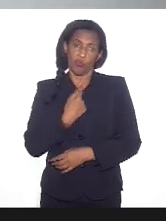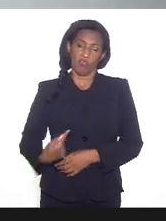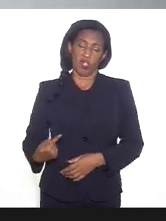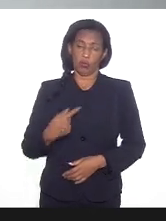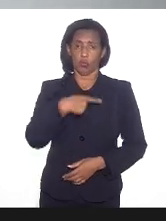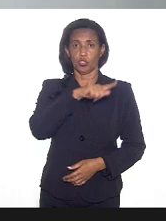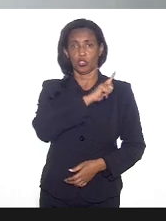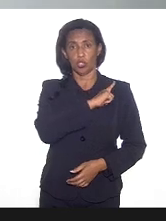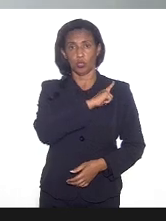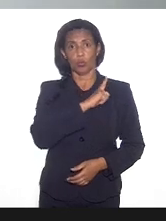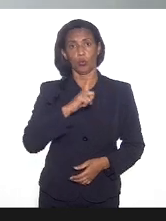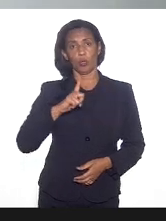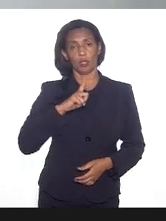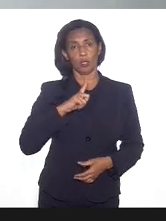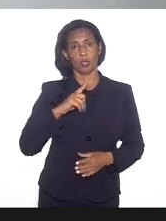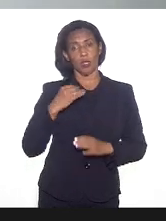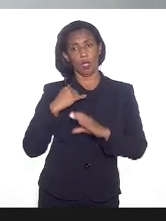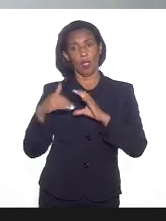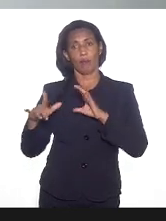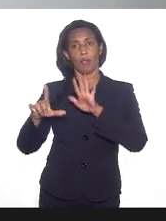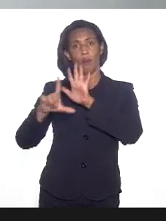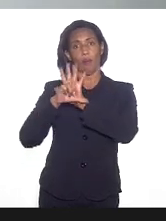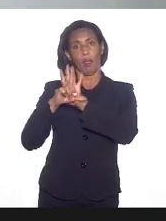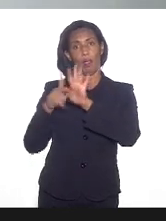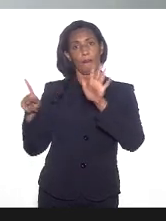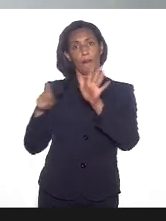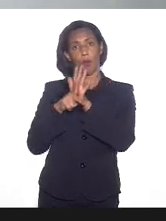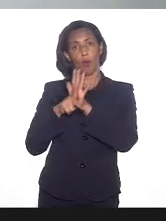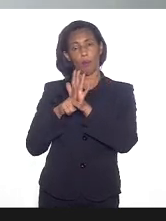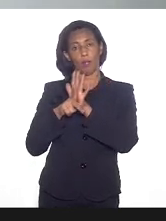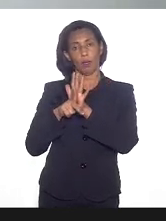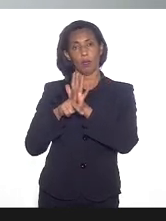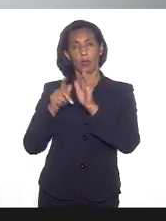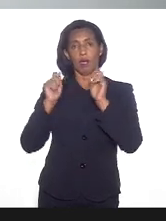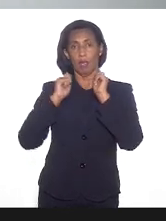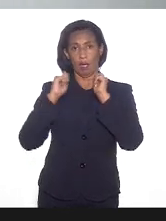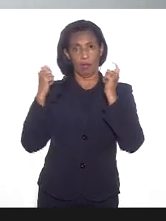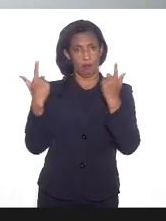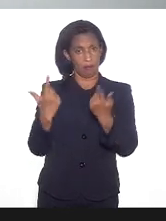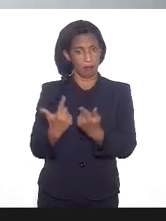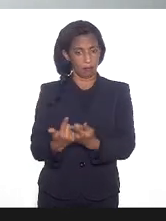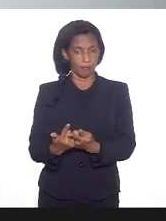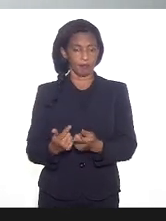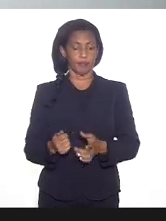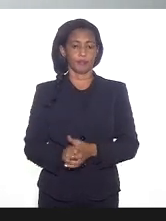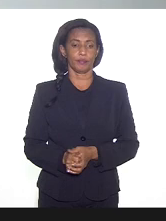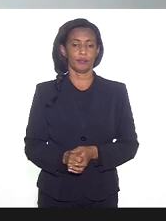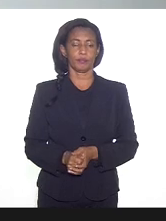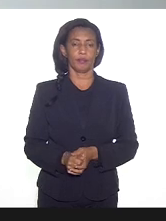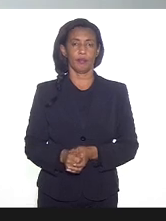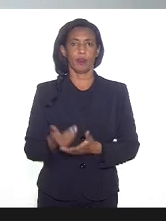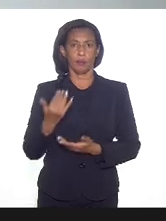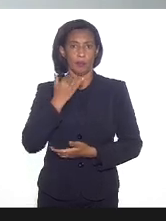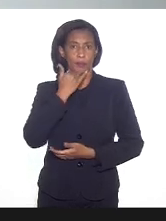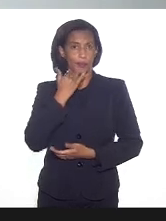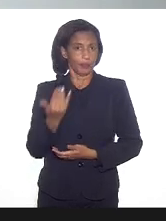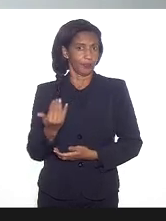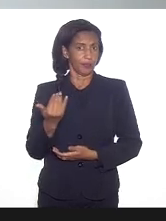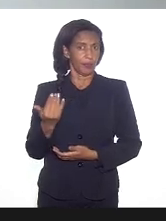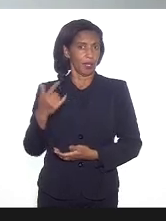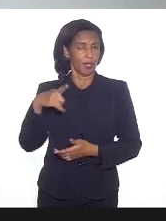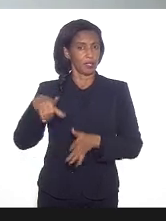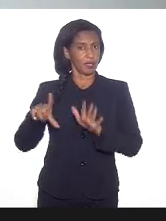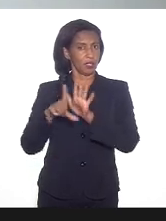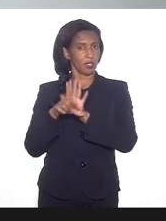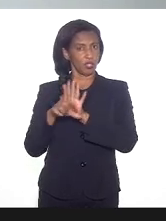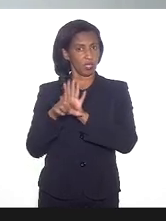gestor, teria que encaminhar uma lei específica à Assembleia para, né, suprimir essa